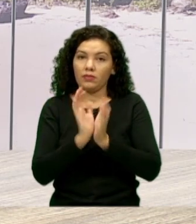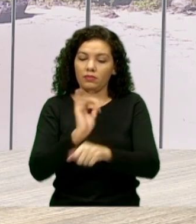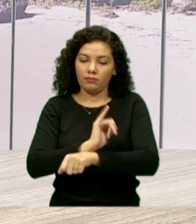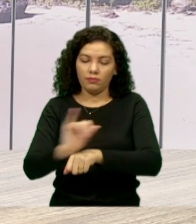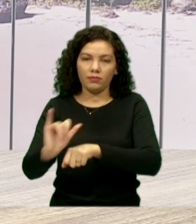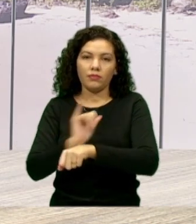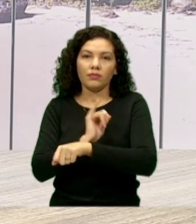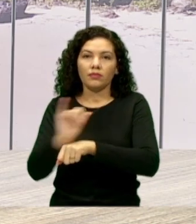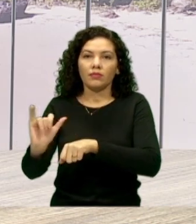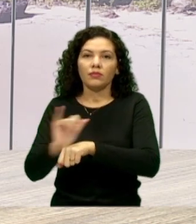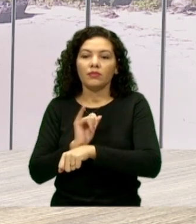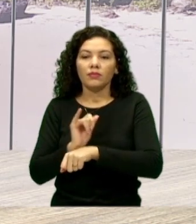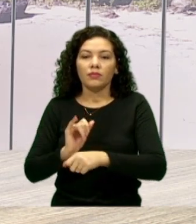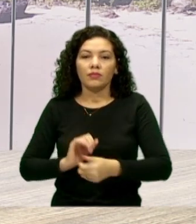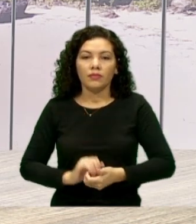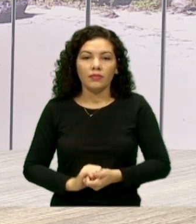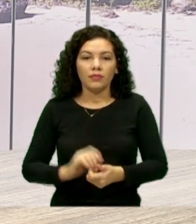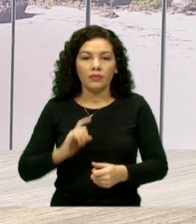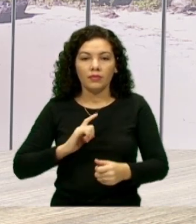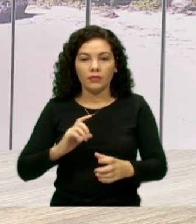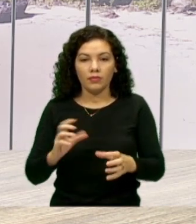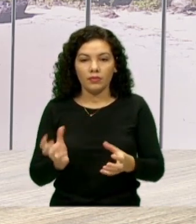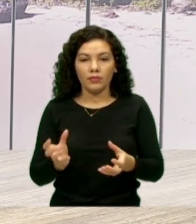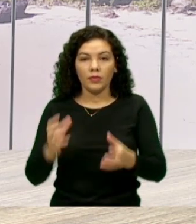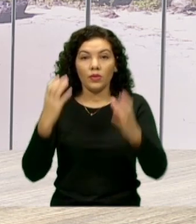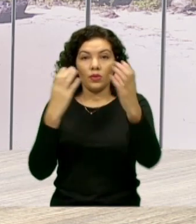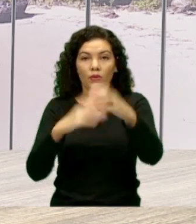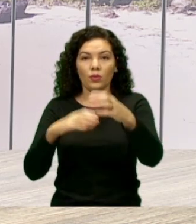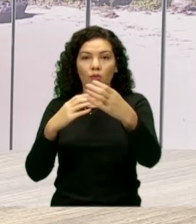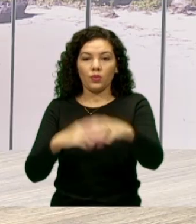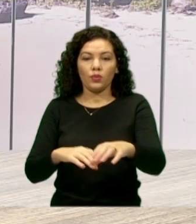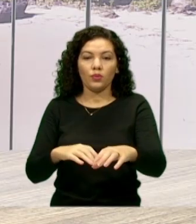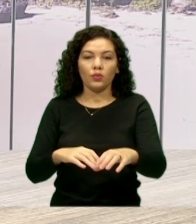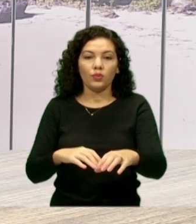estratégia. Nós temos no concurso